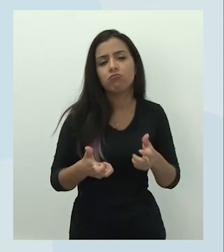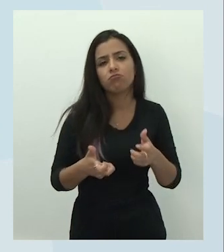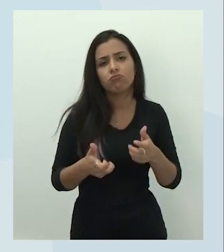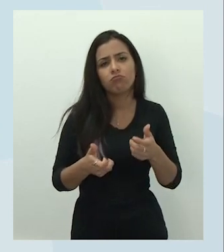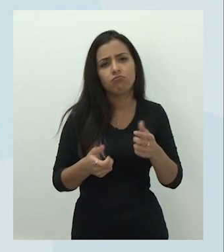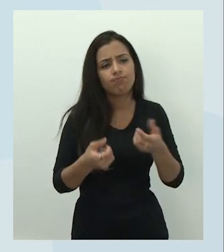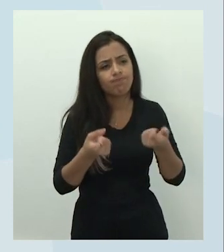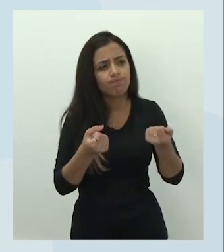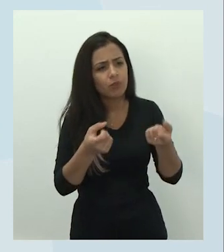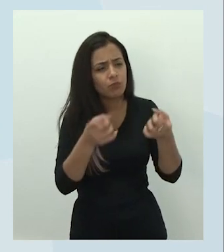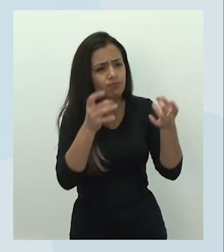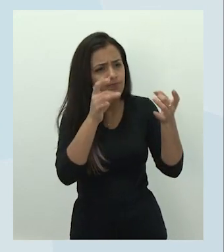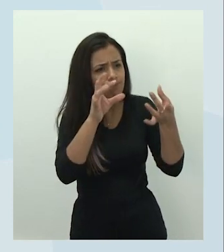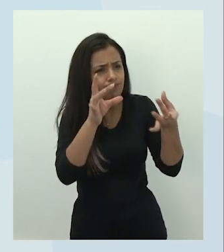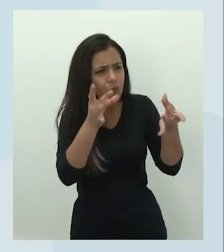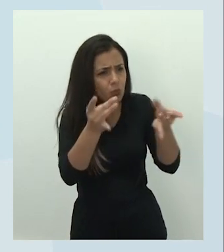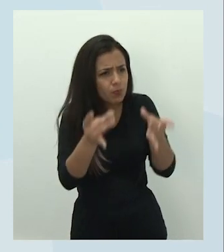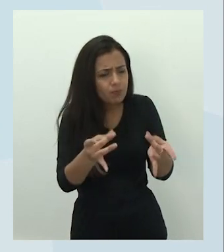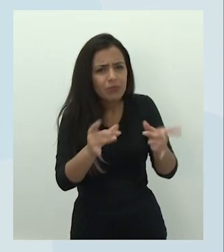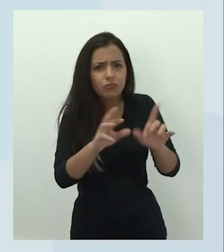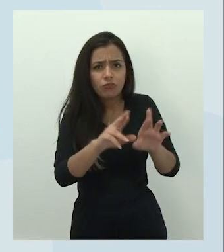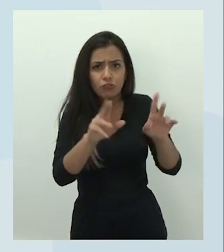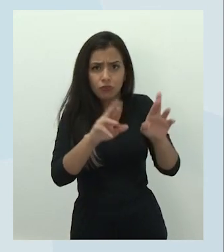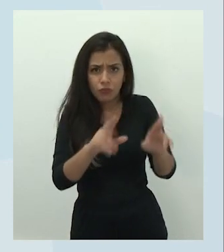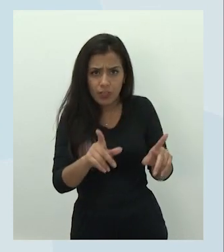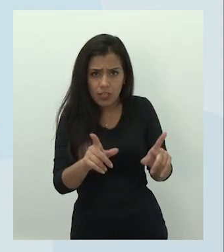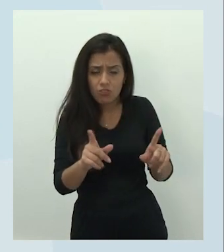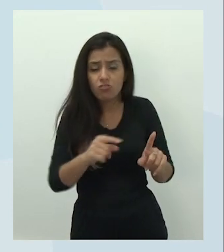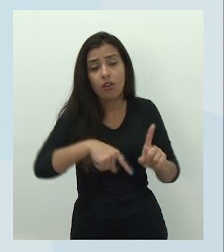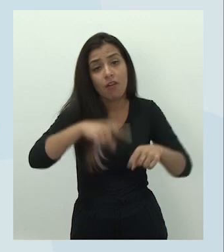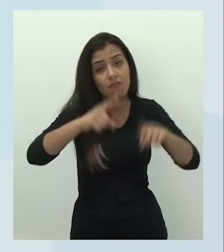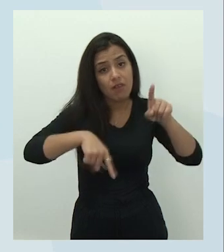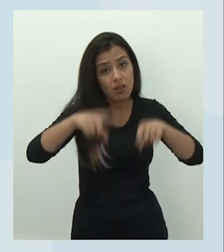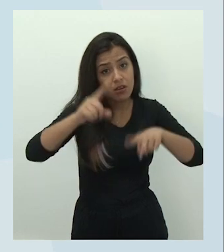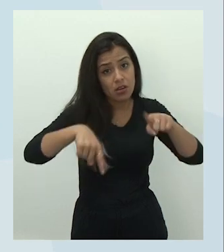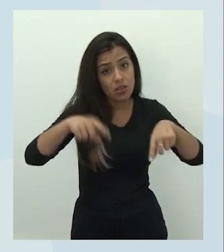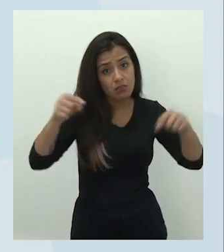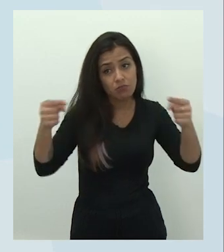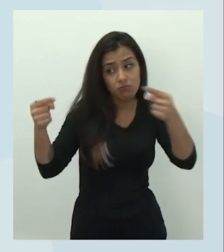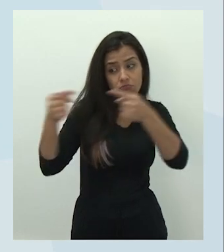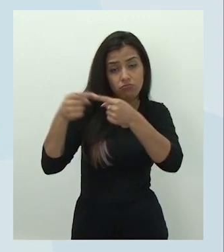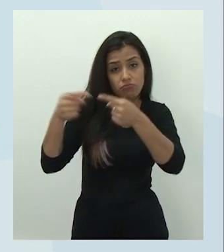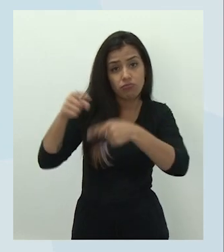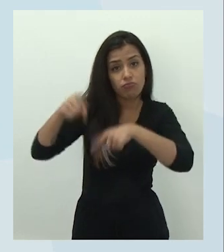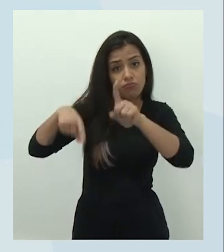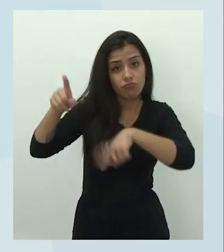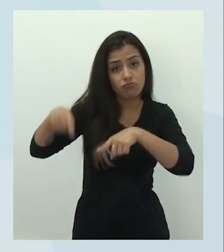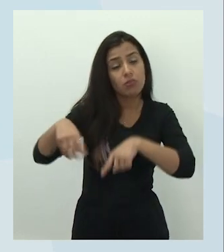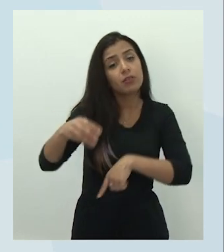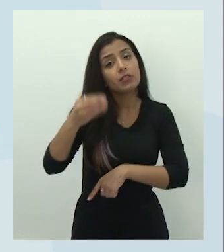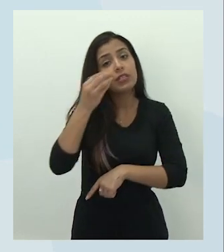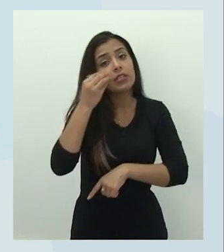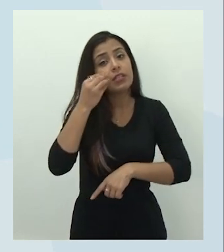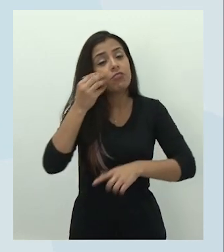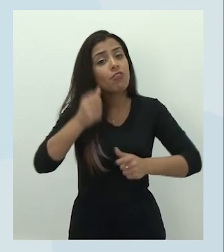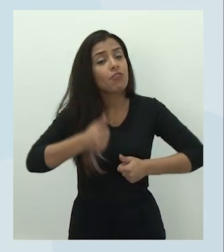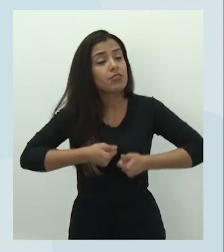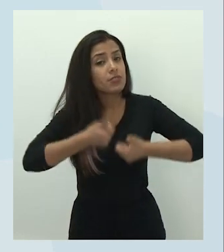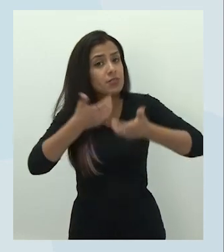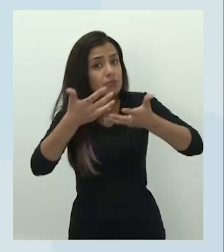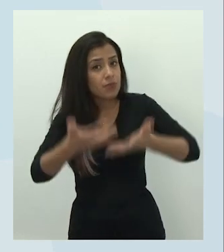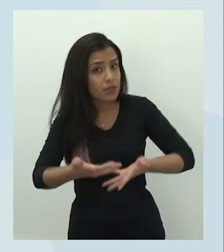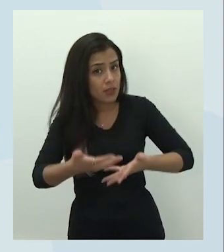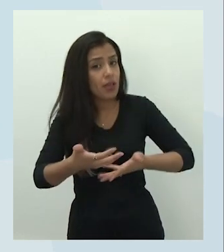aspectos invariantes em contrastes com outros que variam, tentativas de expressar ou explicar a estrutura de um